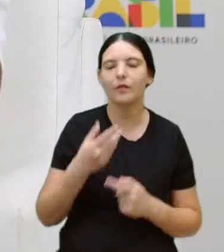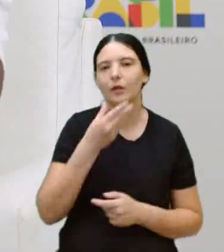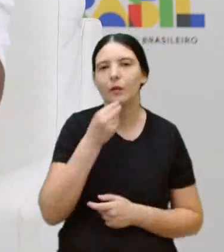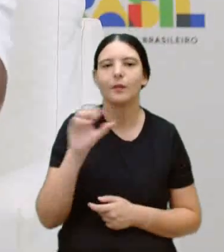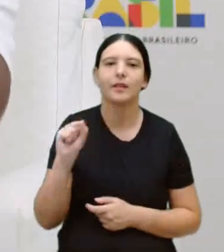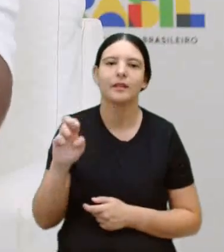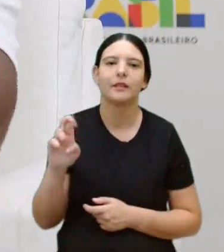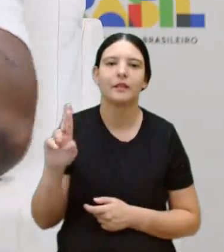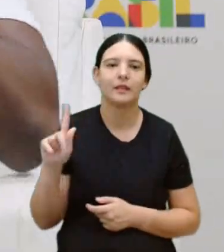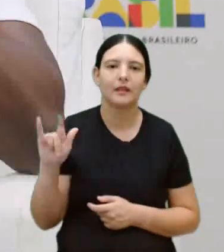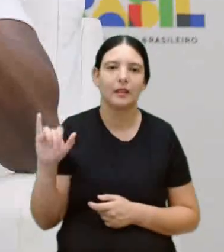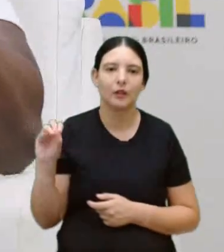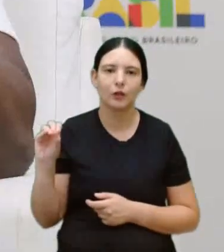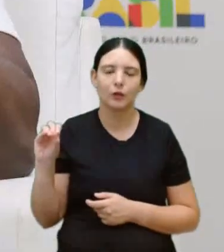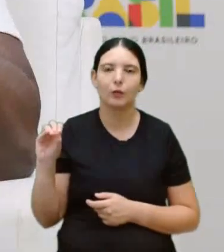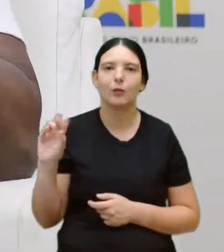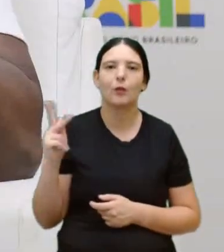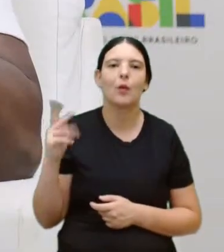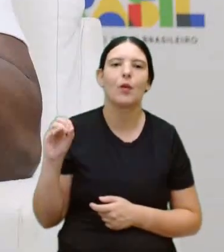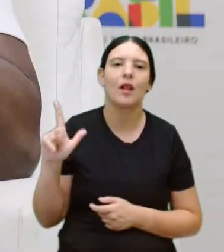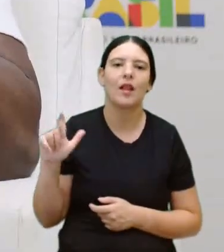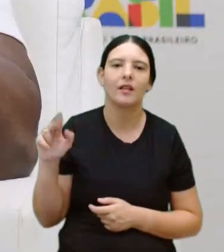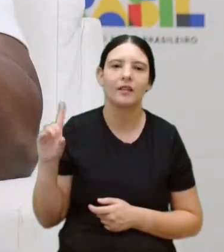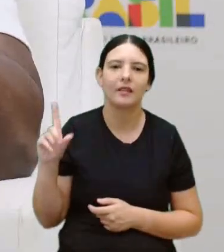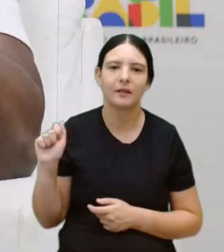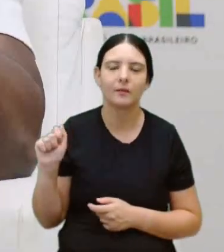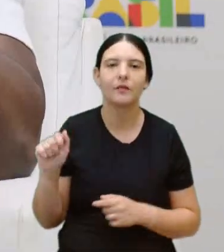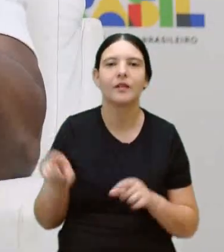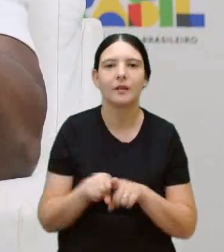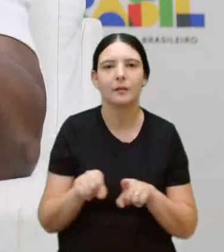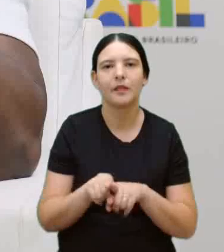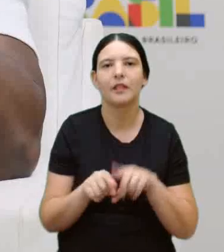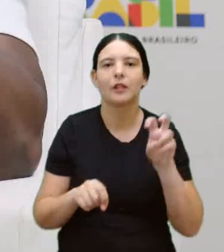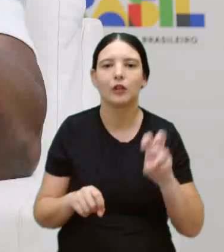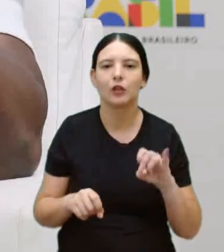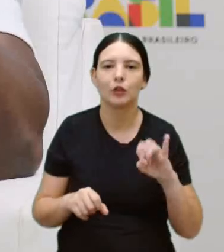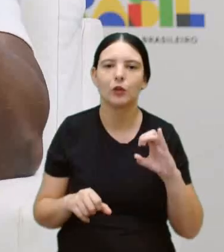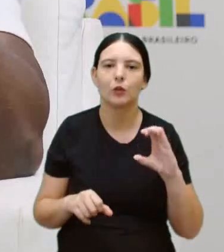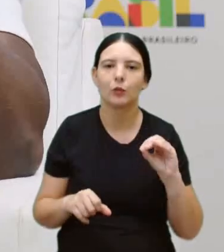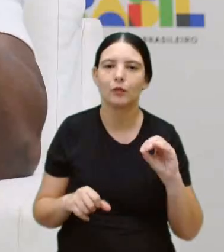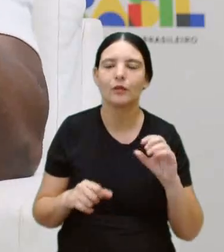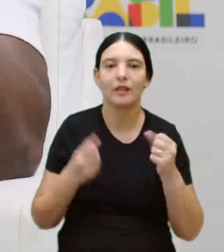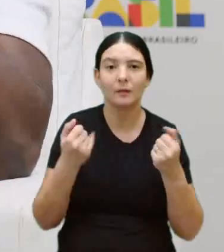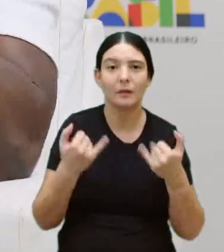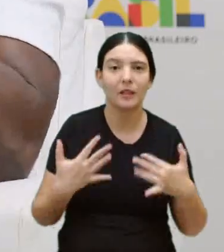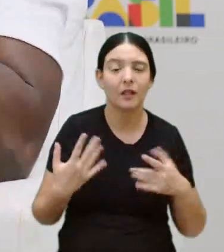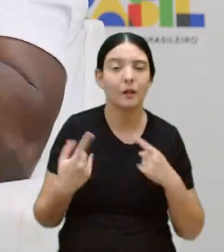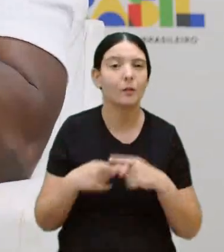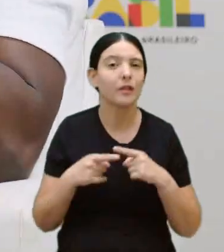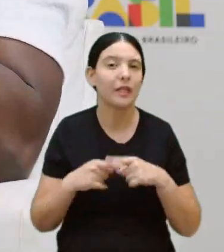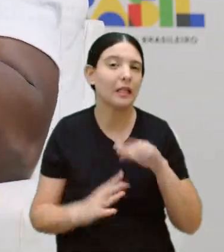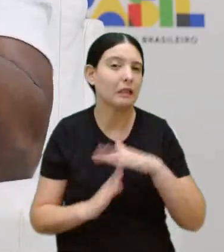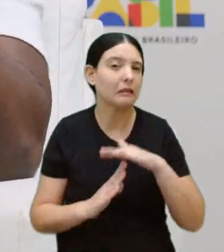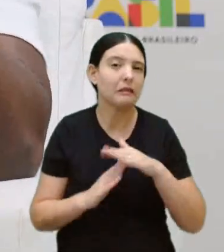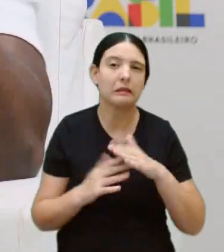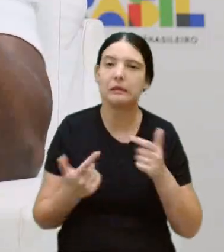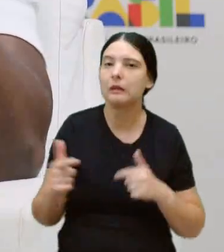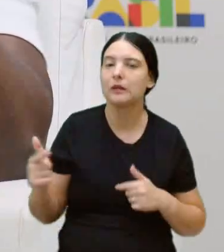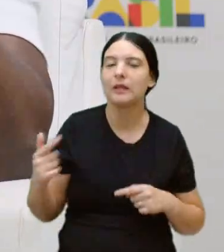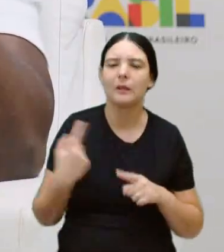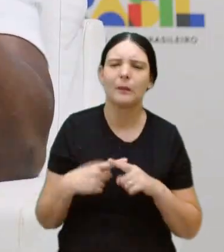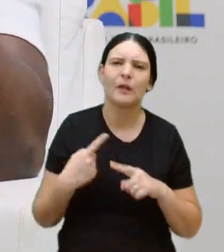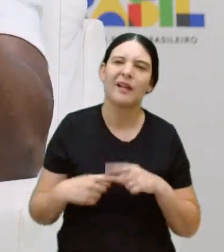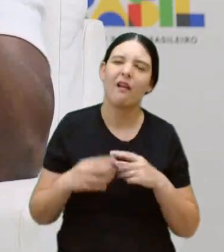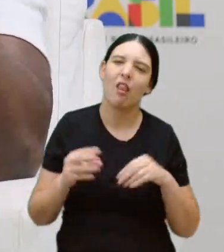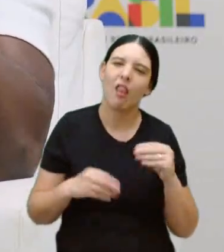Chico, né, vai trazer ali, é um cordial que não tem muitos limites, que tem um tipo de frouxidão em alguns